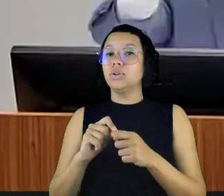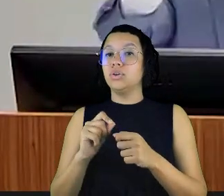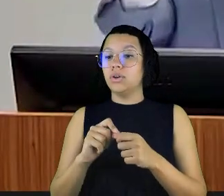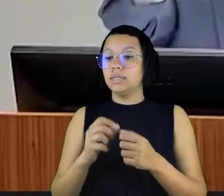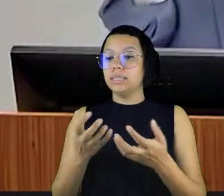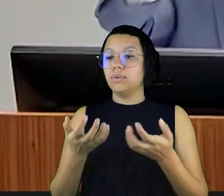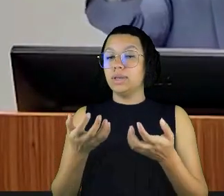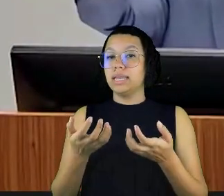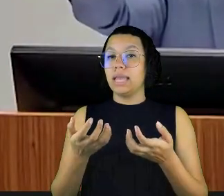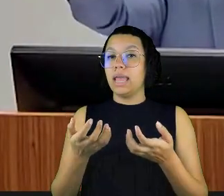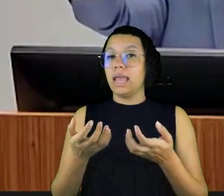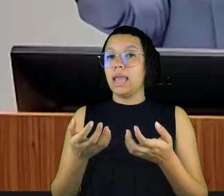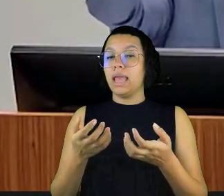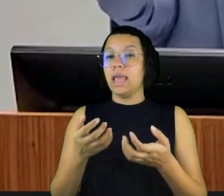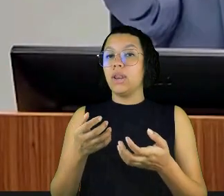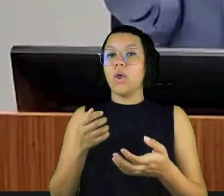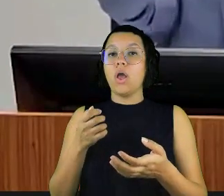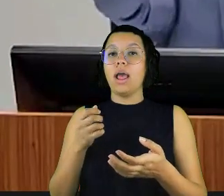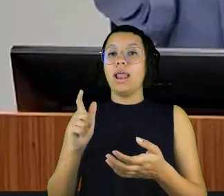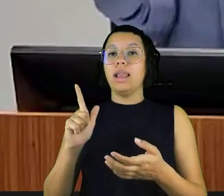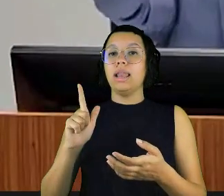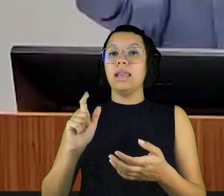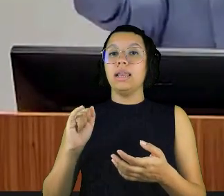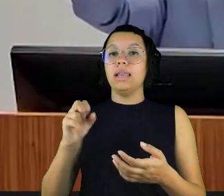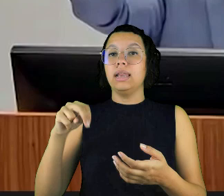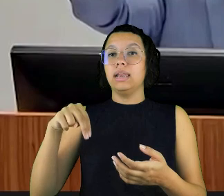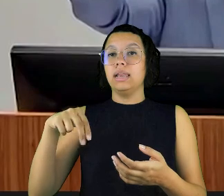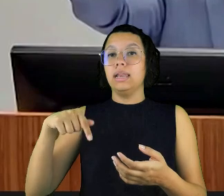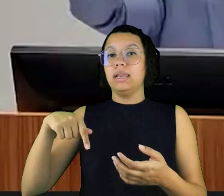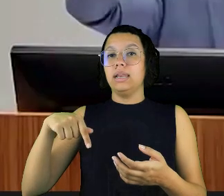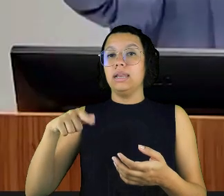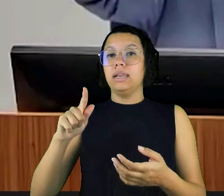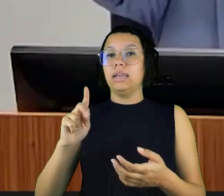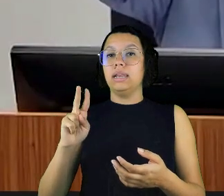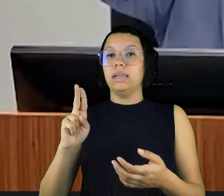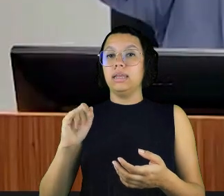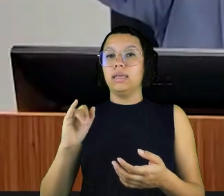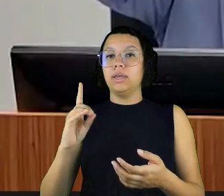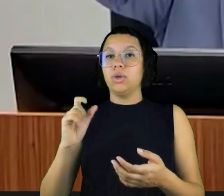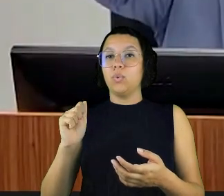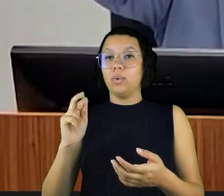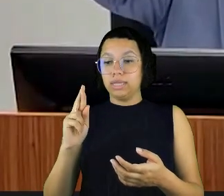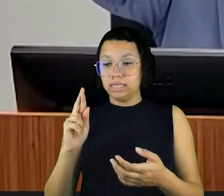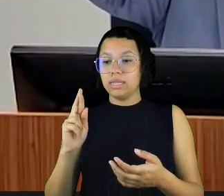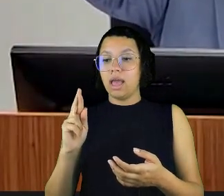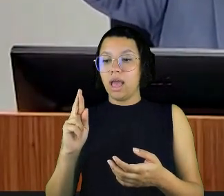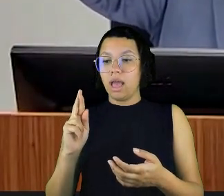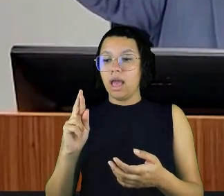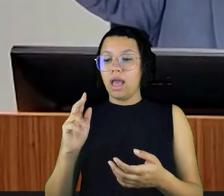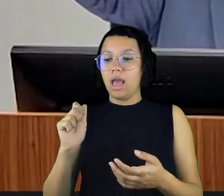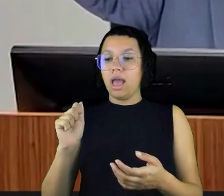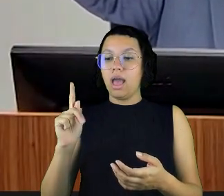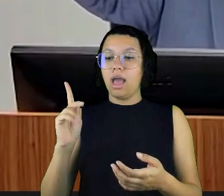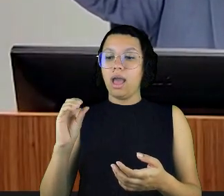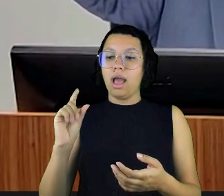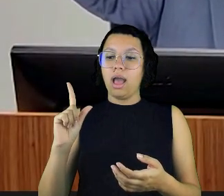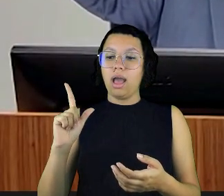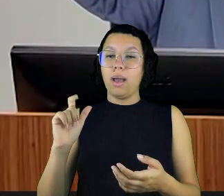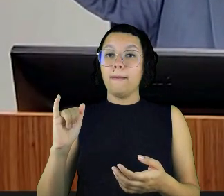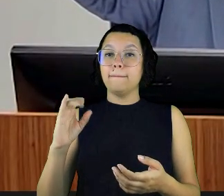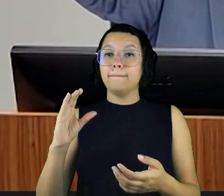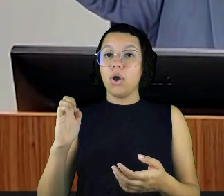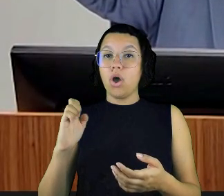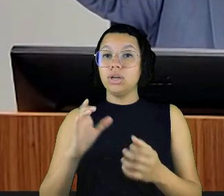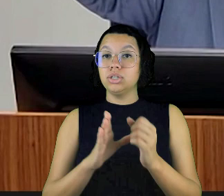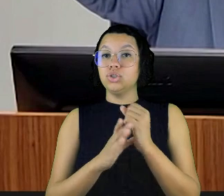eu estou destacando para Vossa Excelência a cláusula que diz. O recurso foi recebido no tribunal